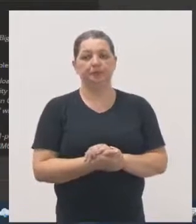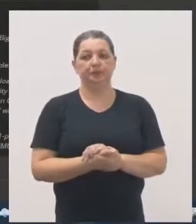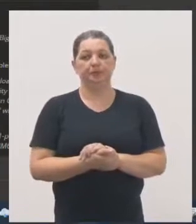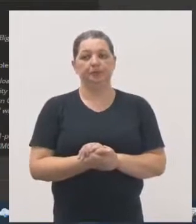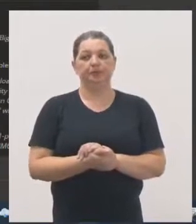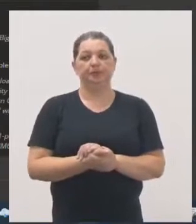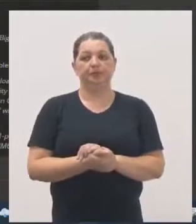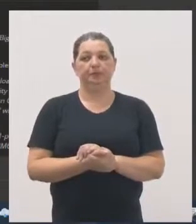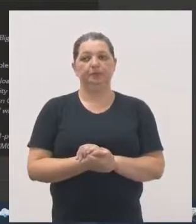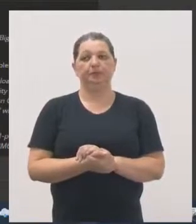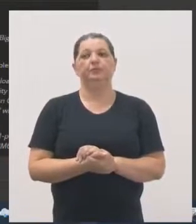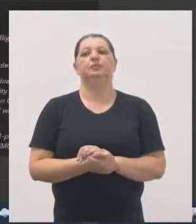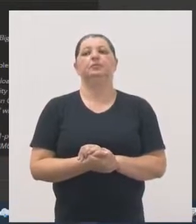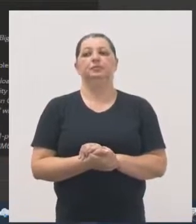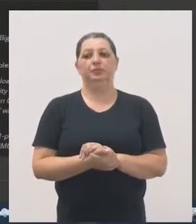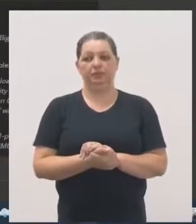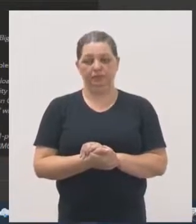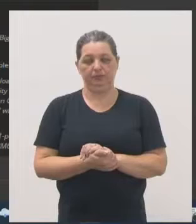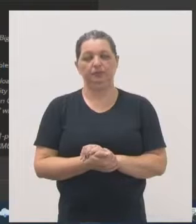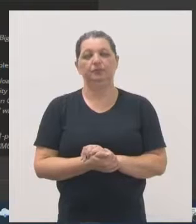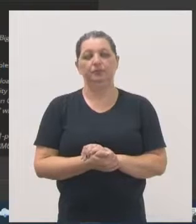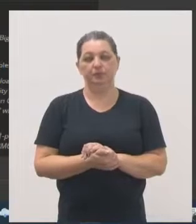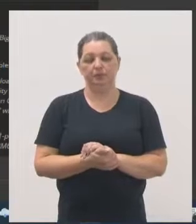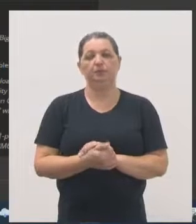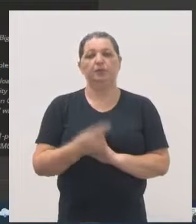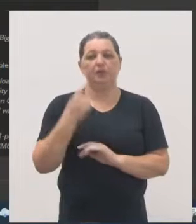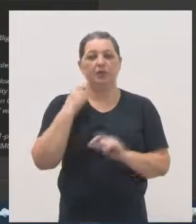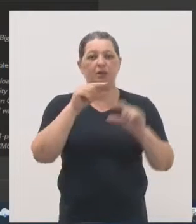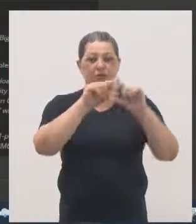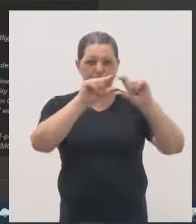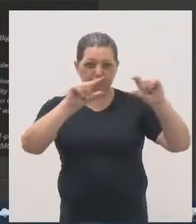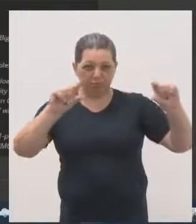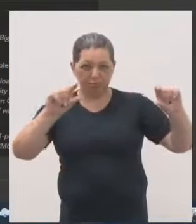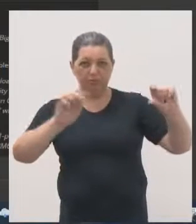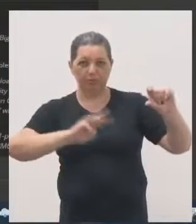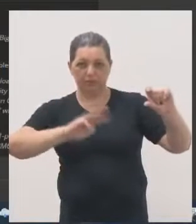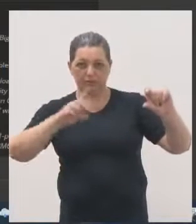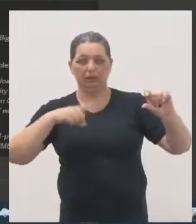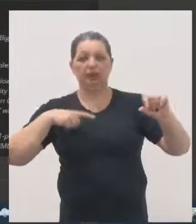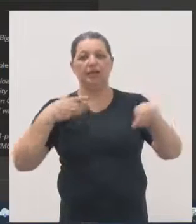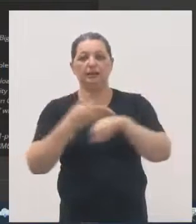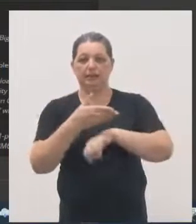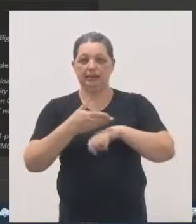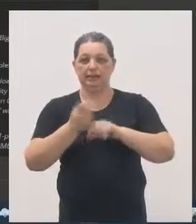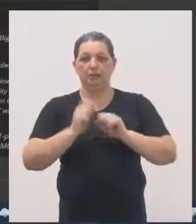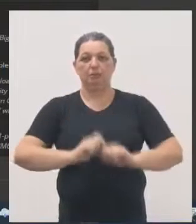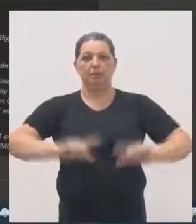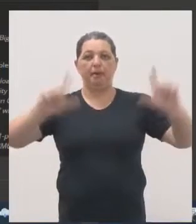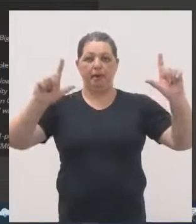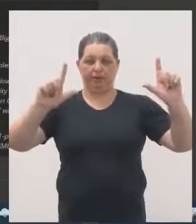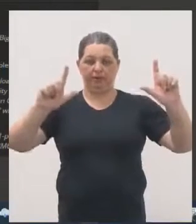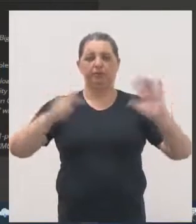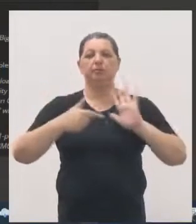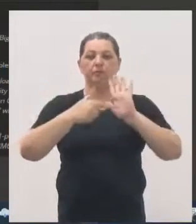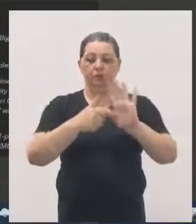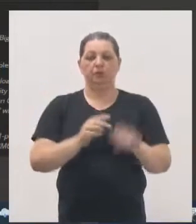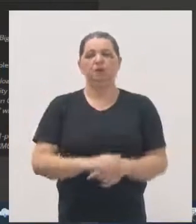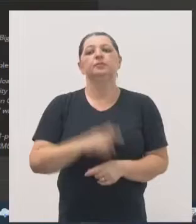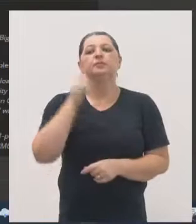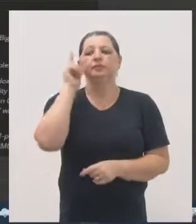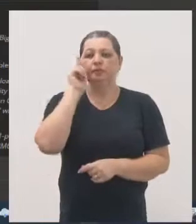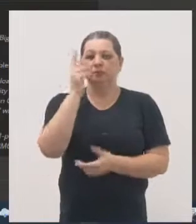Reaper.fm/download. FM. Então, se você colocar reaper.fm, você já vai ter acesso a essa página que o Giovanni está mostrando, que daí você vai